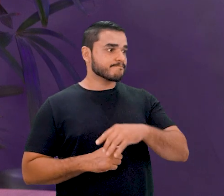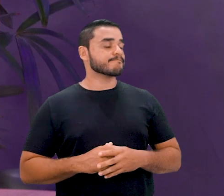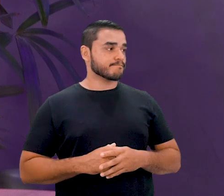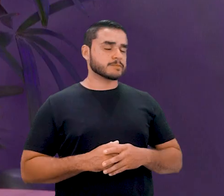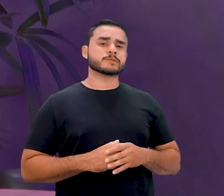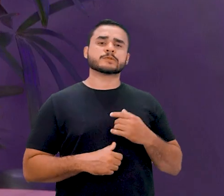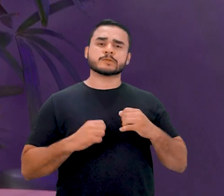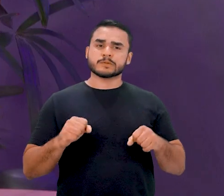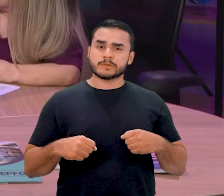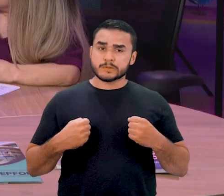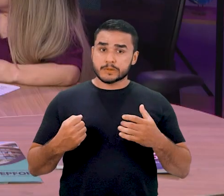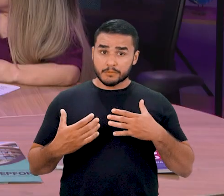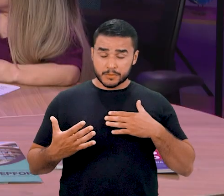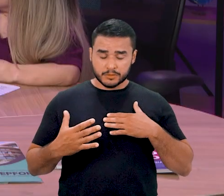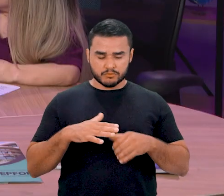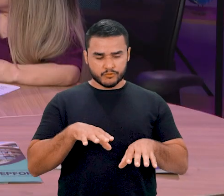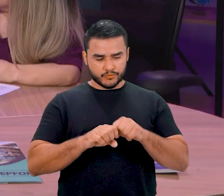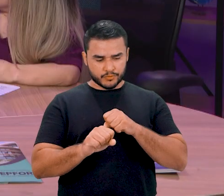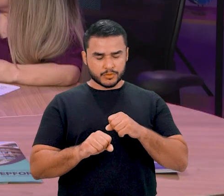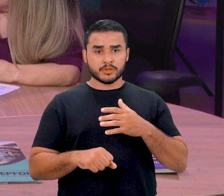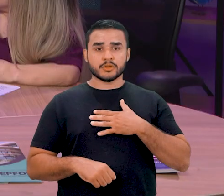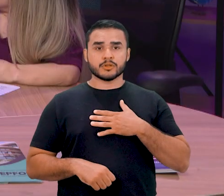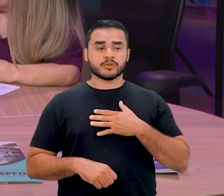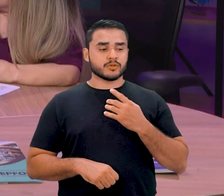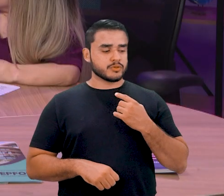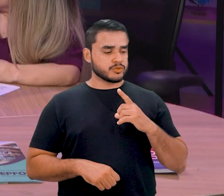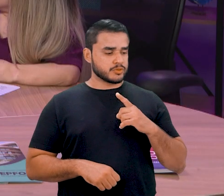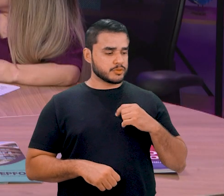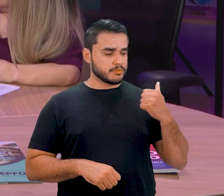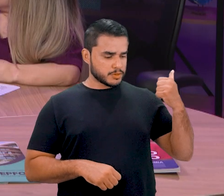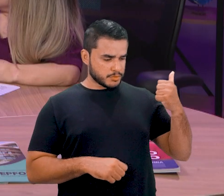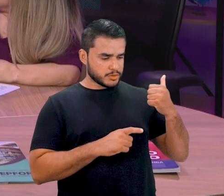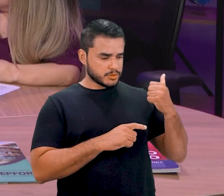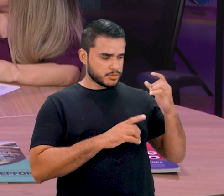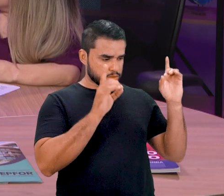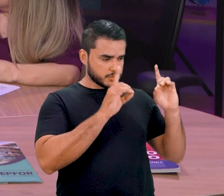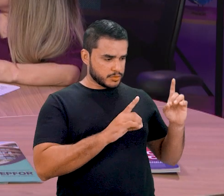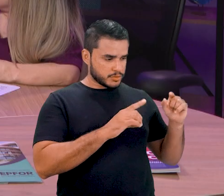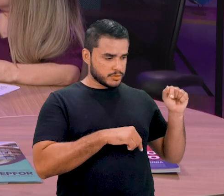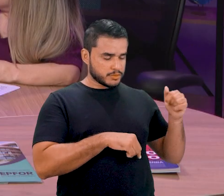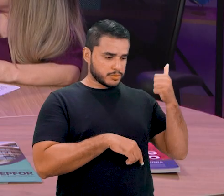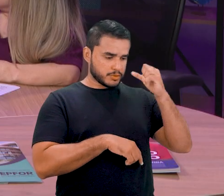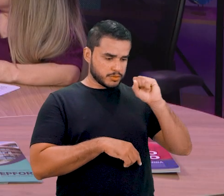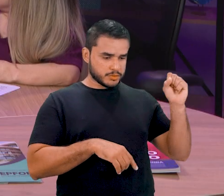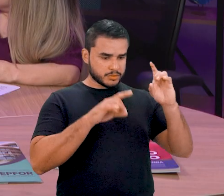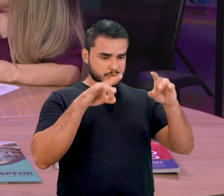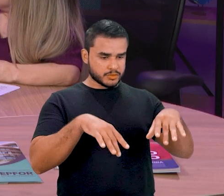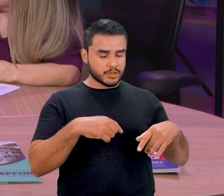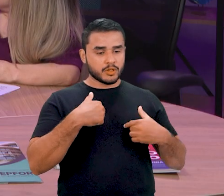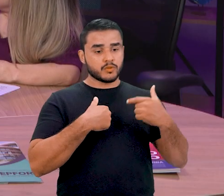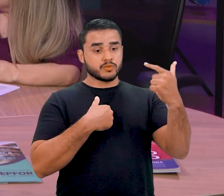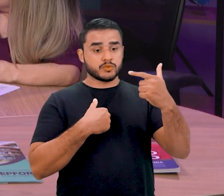Na instituição onde eu me formei, eu era a segunda aluna com deficiência que tinha entrado lá. A primeira desistiu no primeiro semestre.